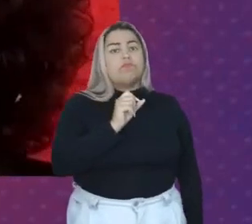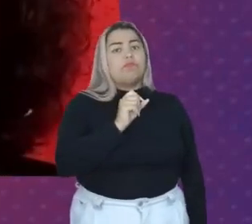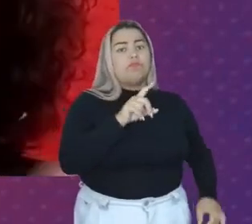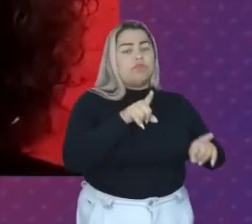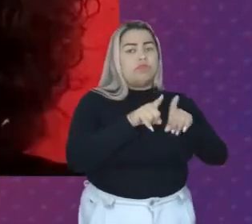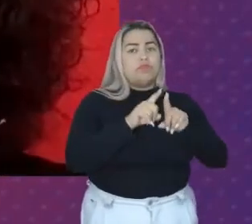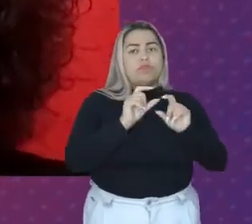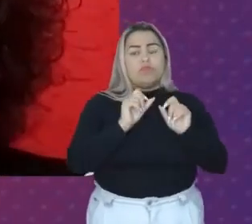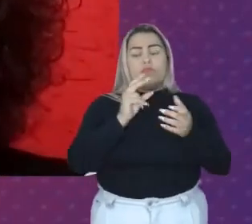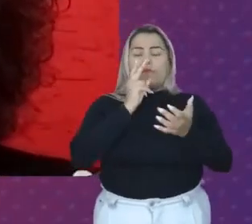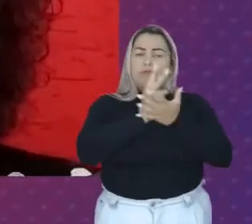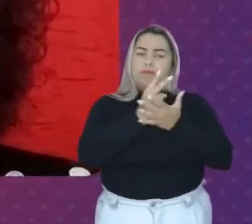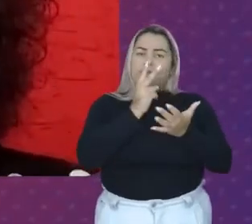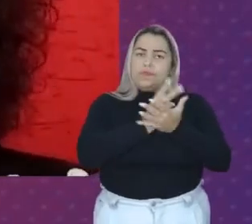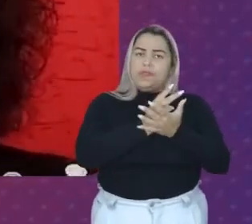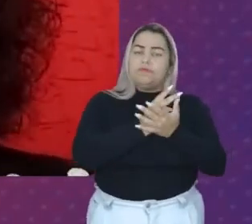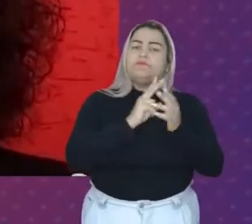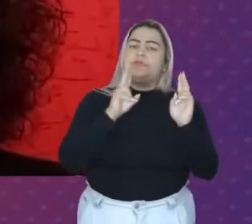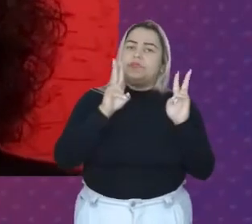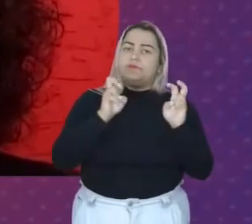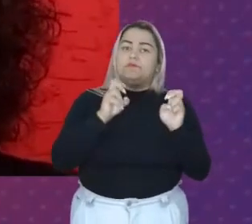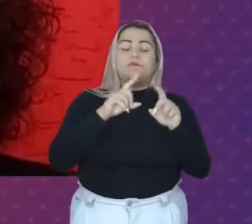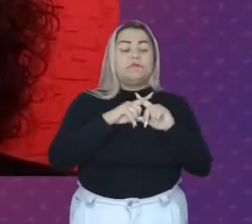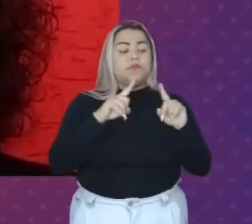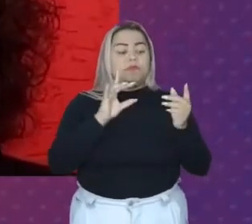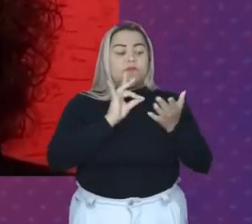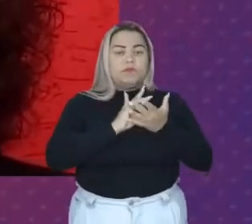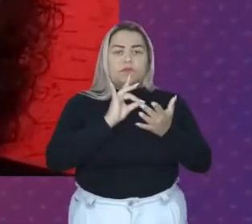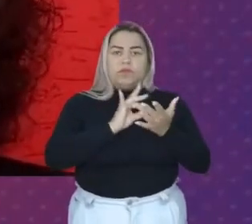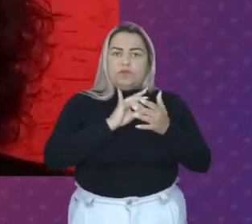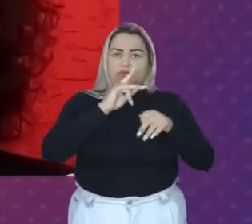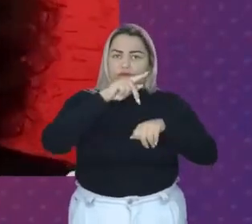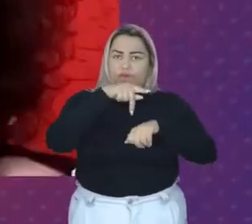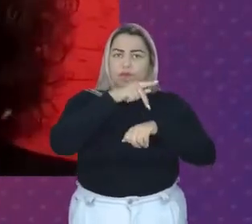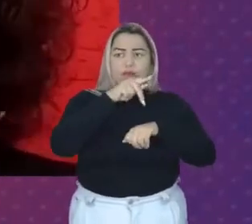são os mesmos termos, só que, na verdade, o país